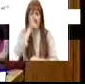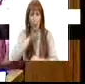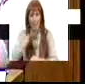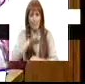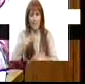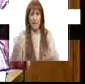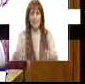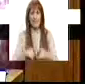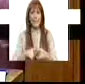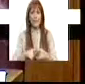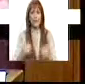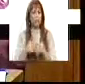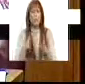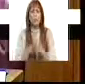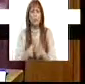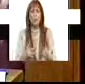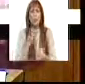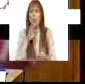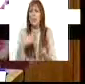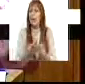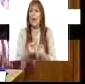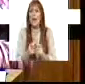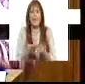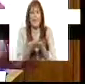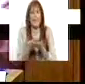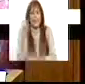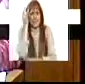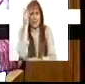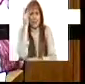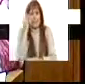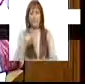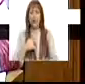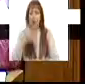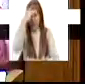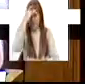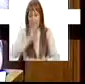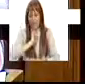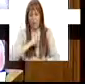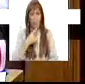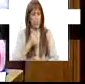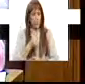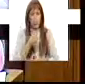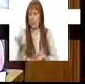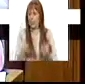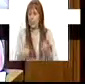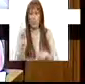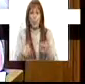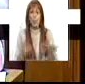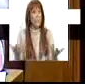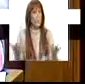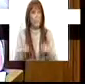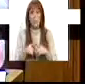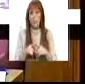e em tudo quanto pode gerar uma negociata, na nossa perspectiva, em muitas circunstâncias,